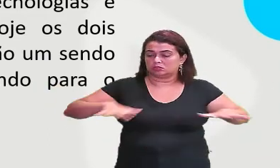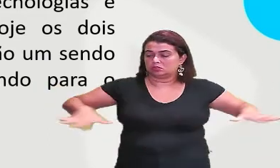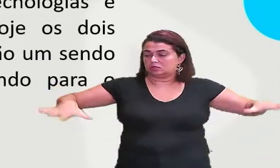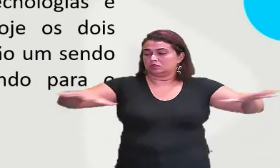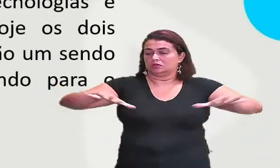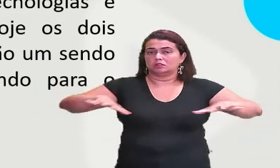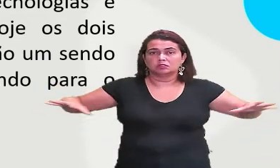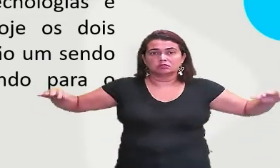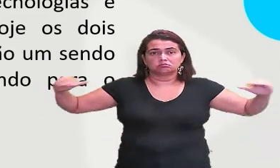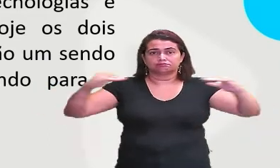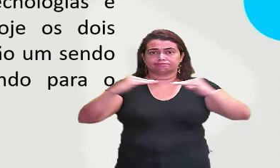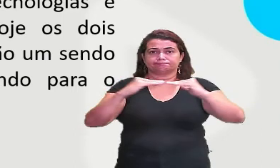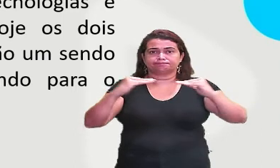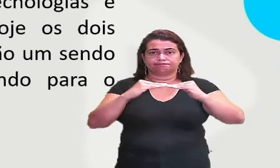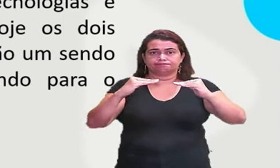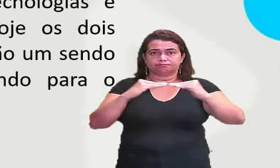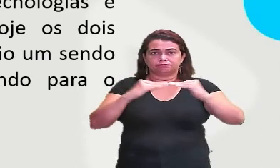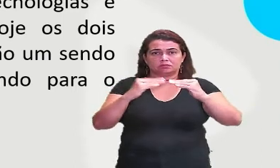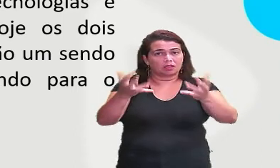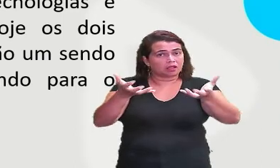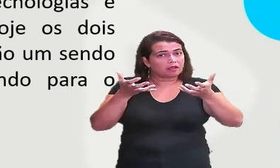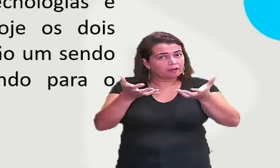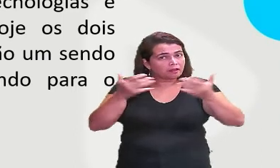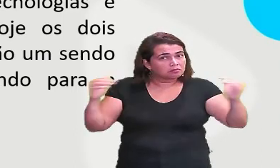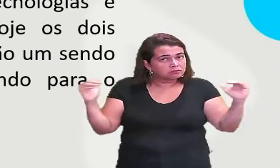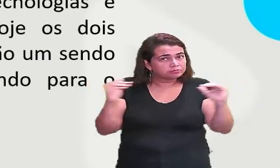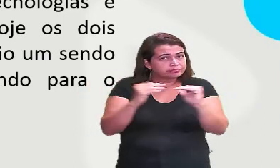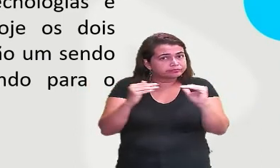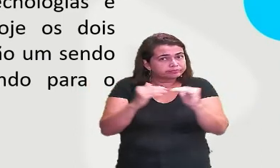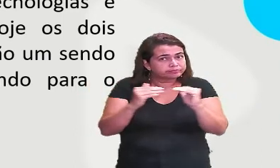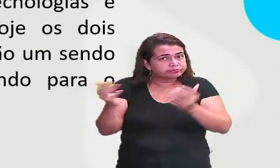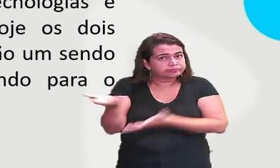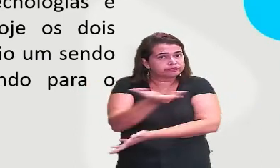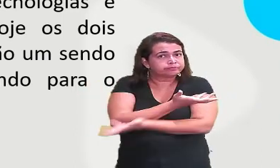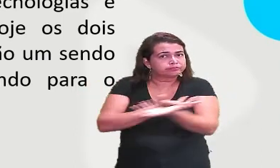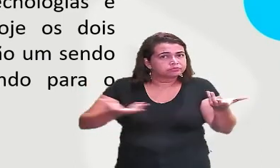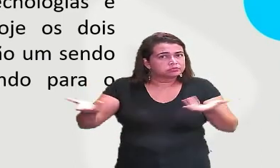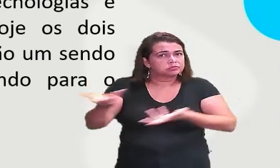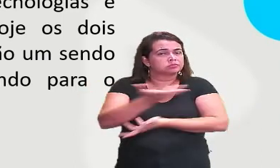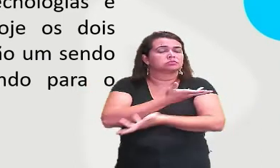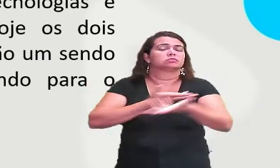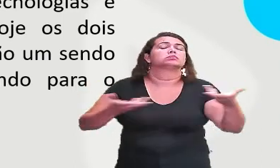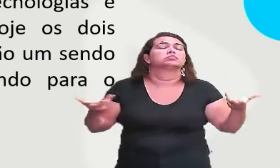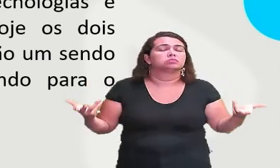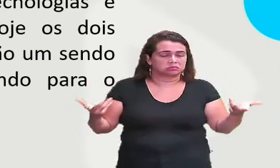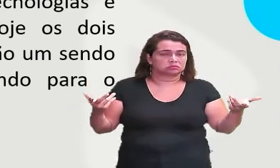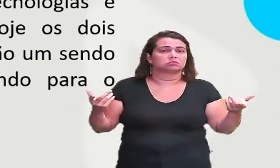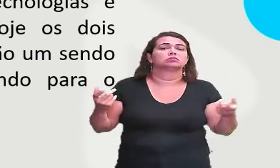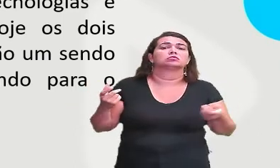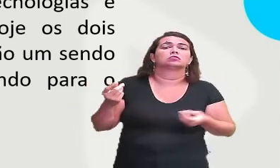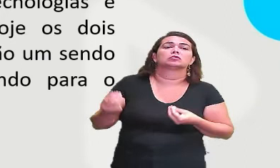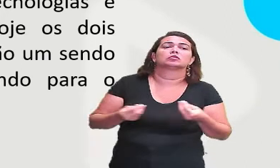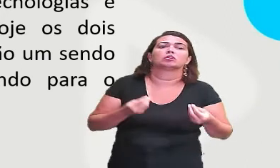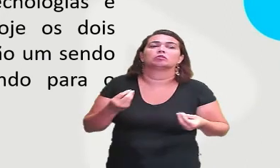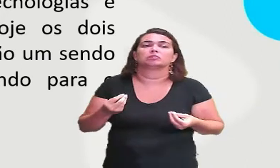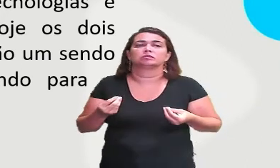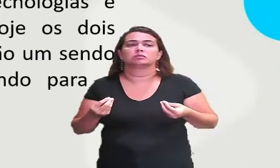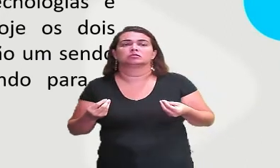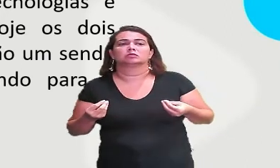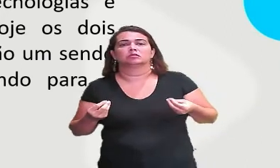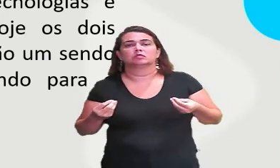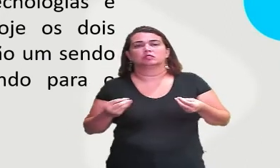buscam harmonizar, ou seja, ela tem uma relação bem íntima, não um